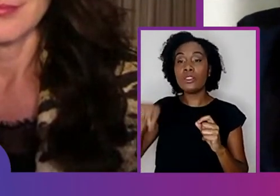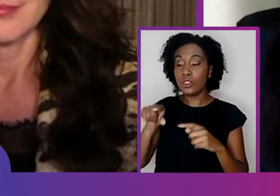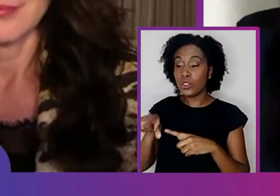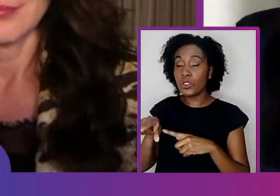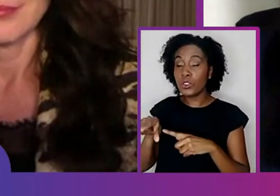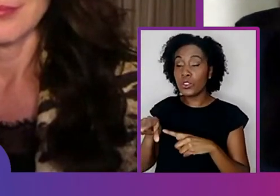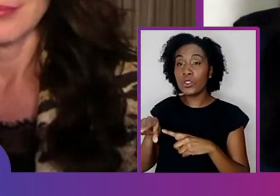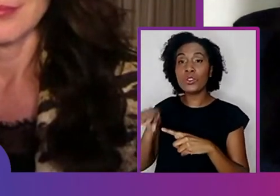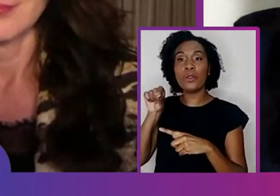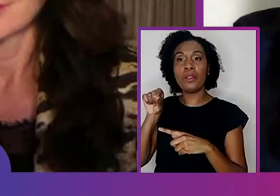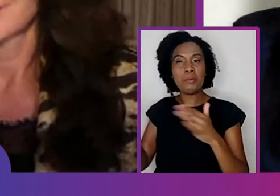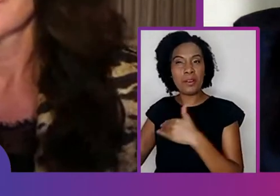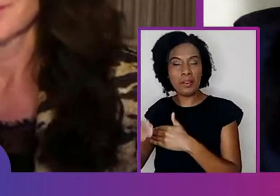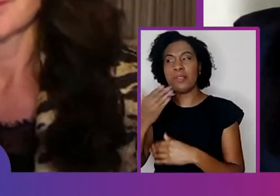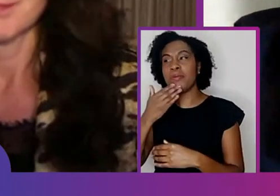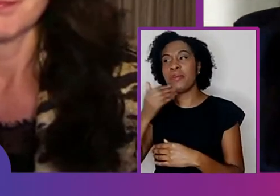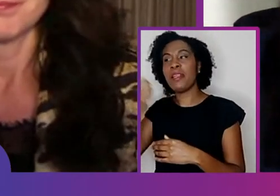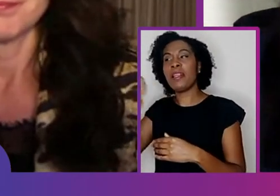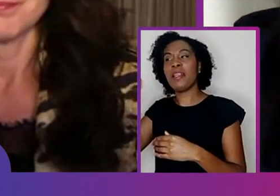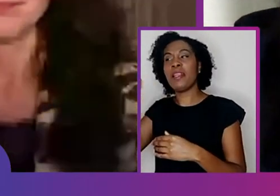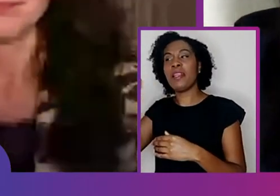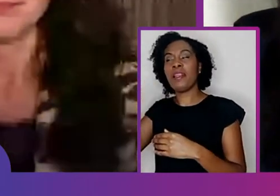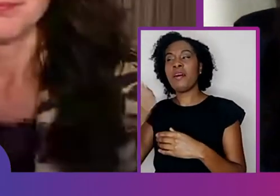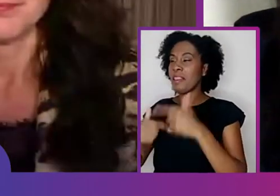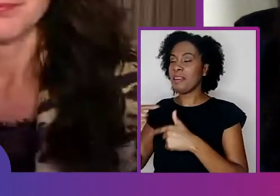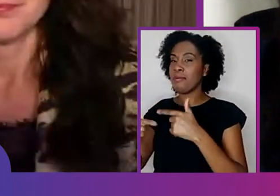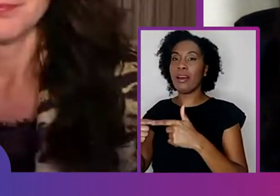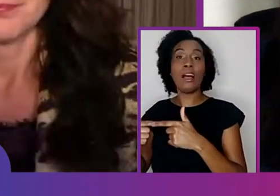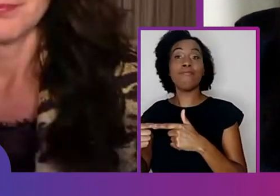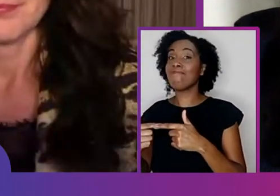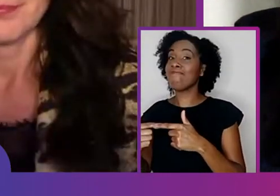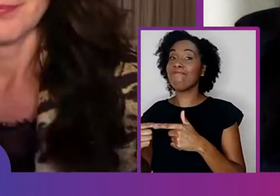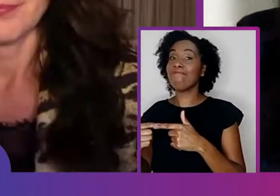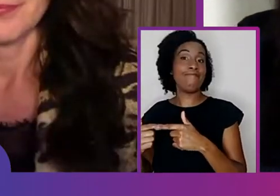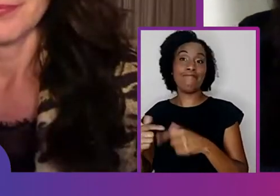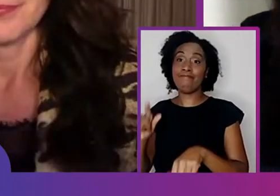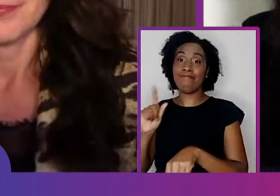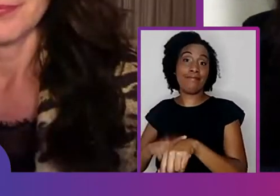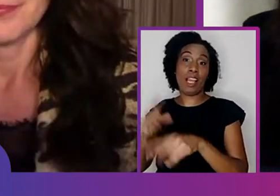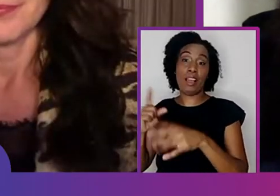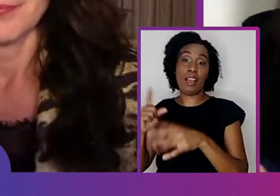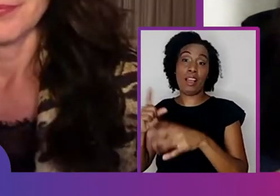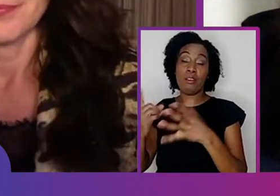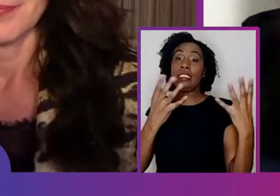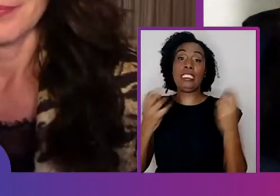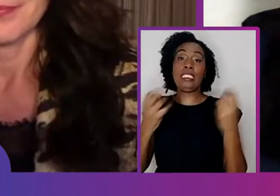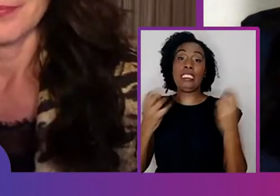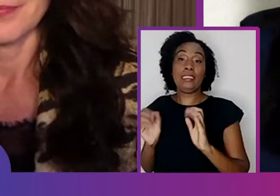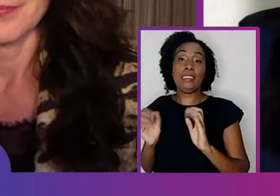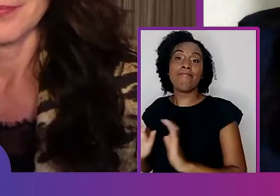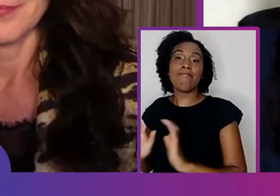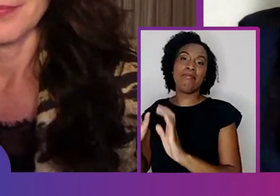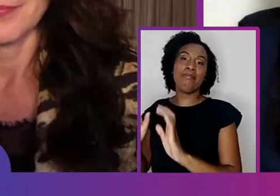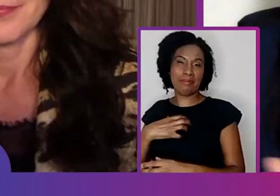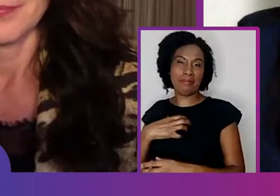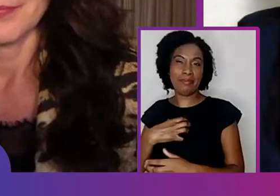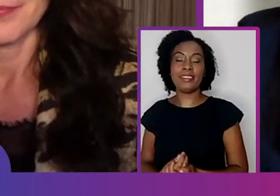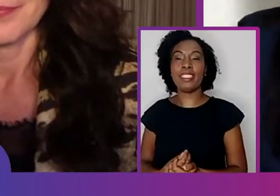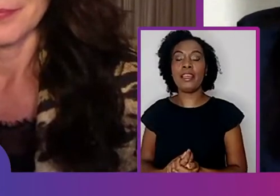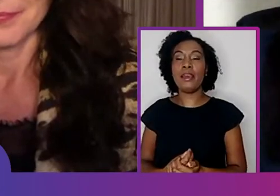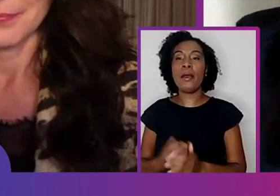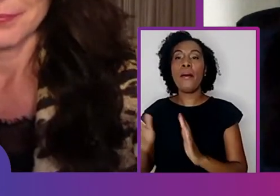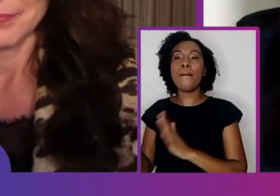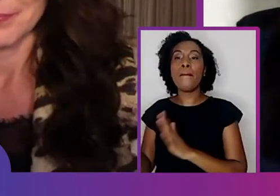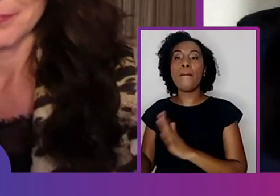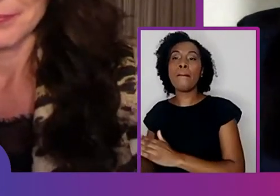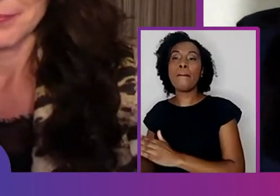essa era a melhor forma de trabalhar. Nós fomos empurrados para esse lugar, né? Por outro lado, já existe um movimento de